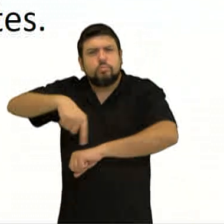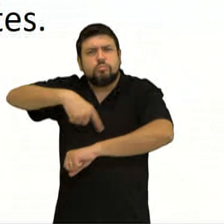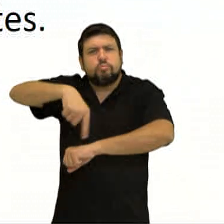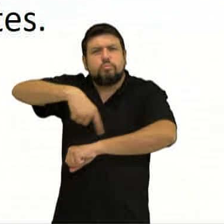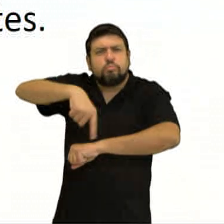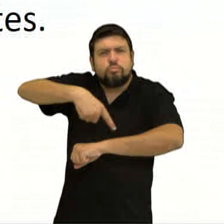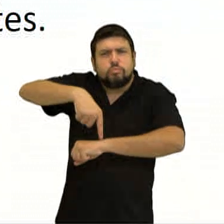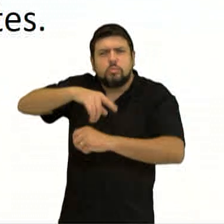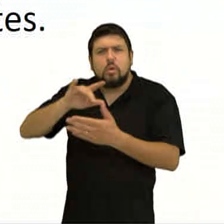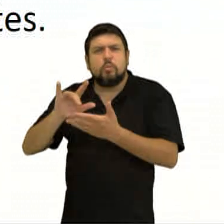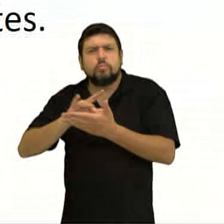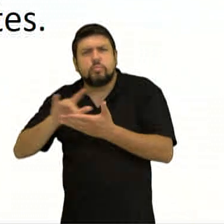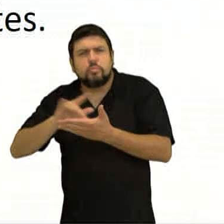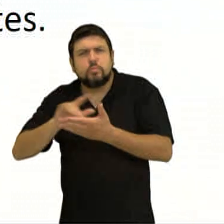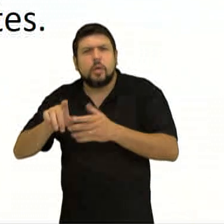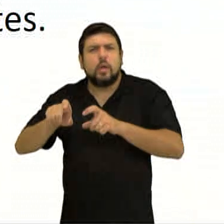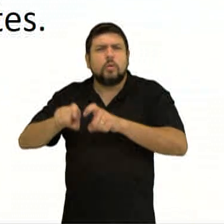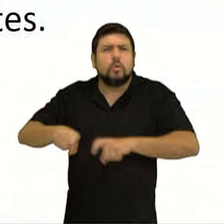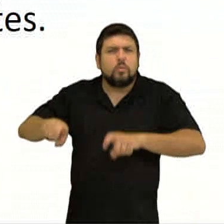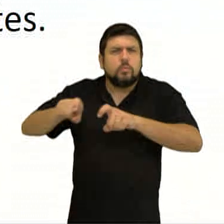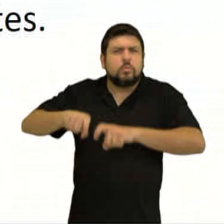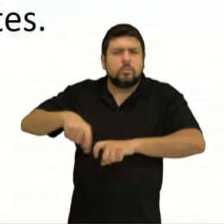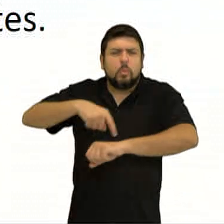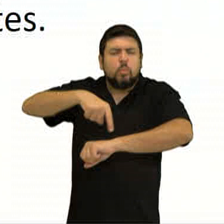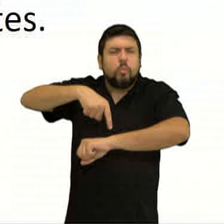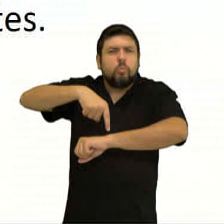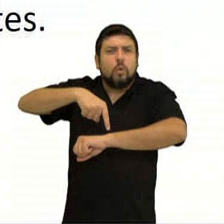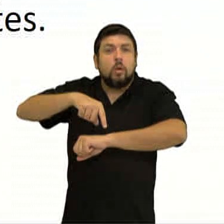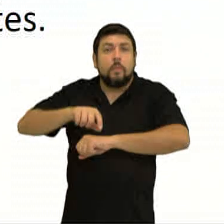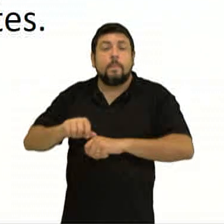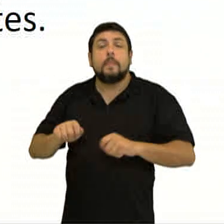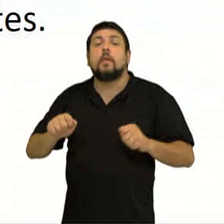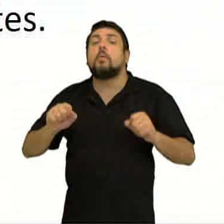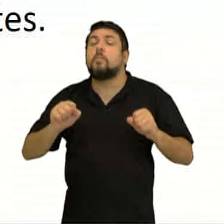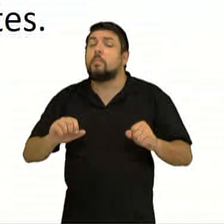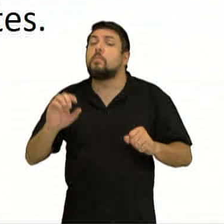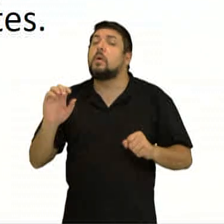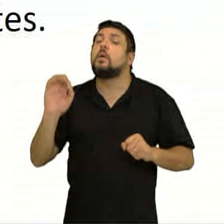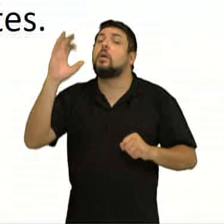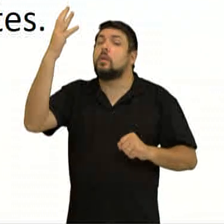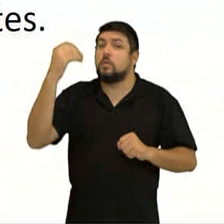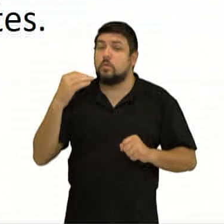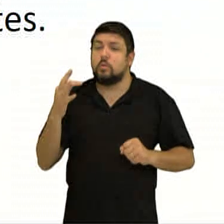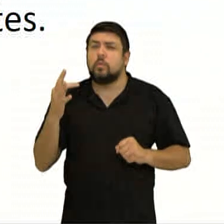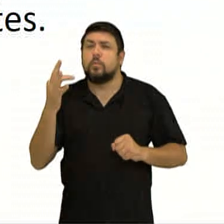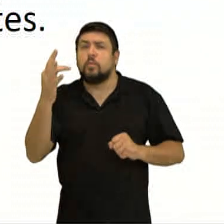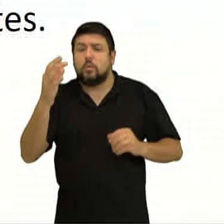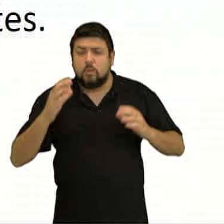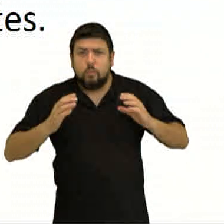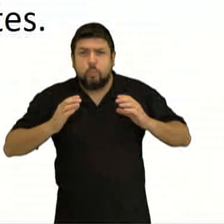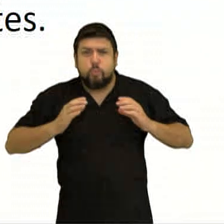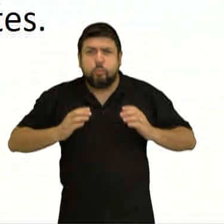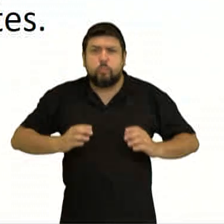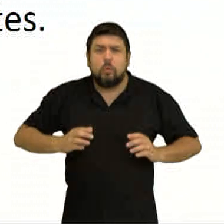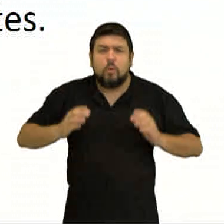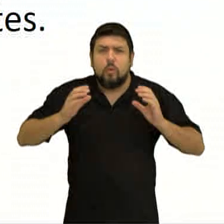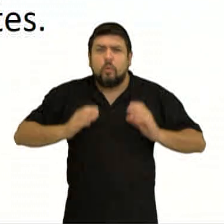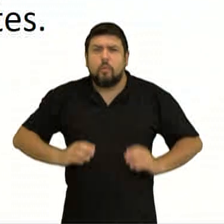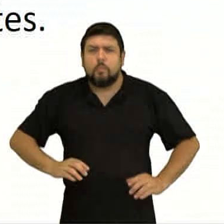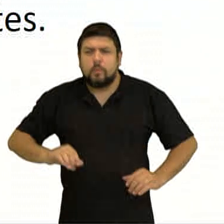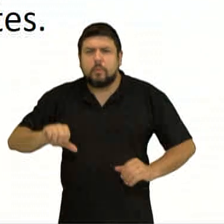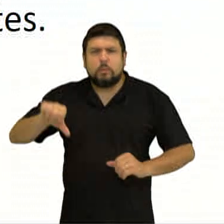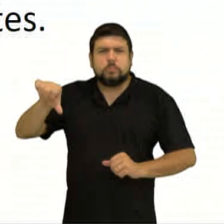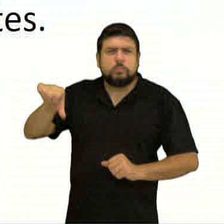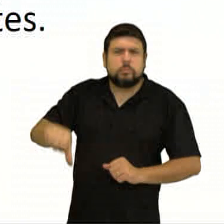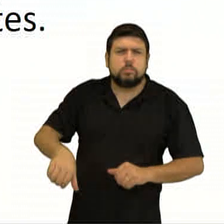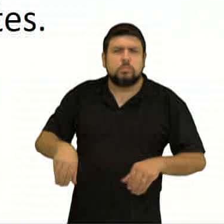celulares, tablets e computadores, mostram uma possibilidade grande de um comportamento sedentário, obesidade, o que no futuro